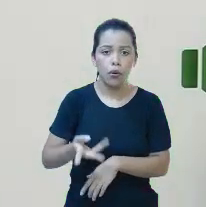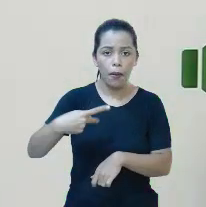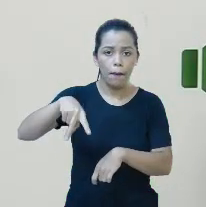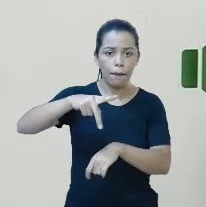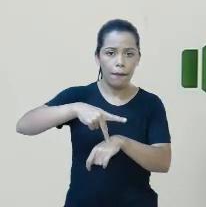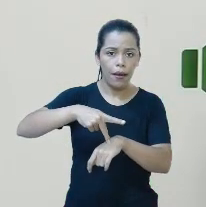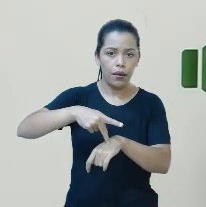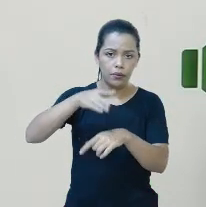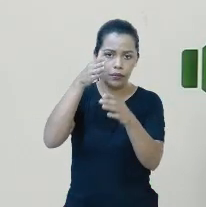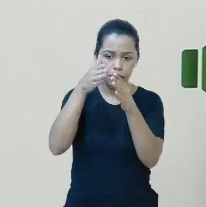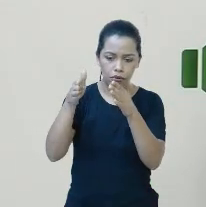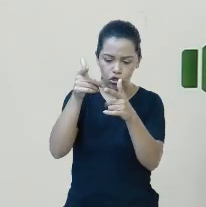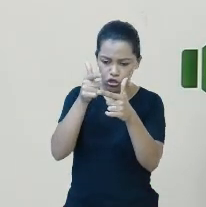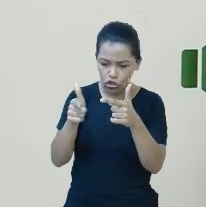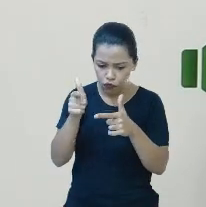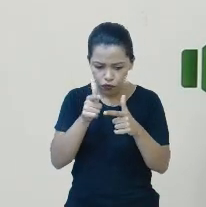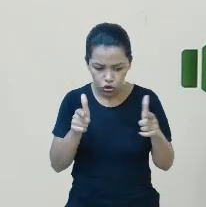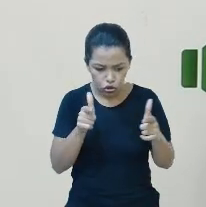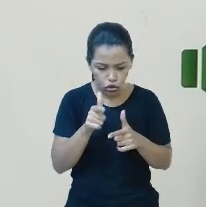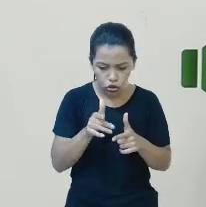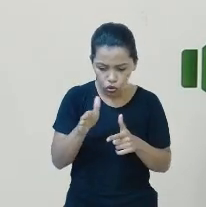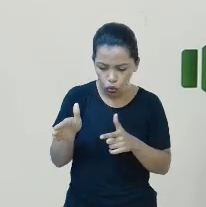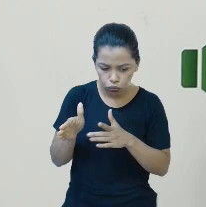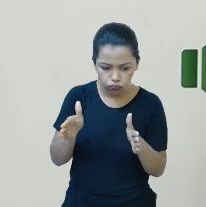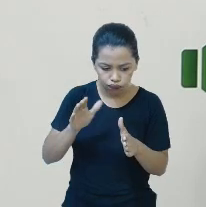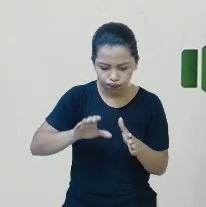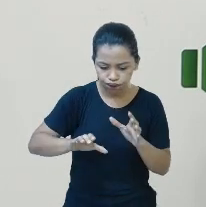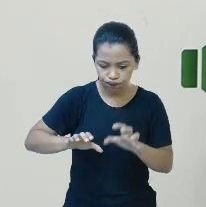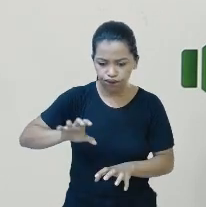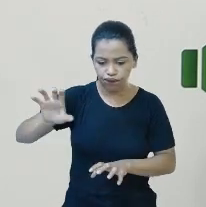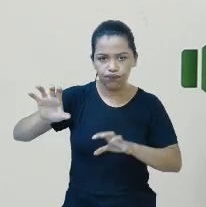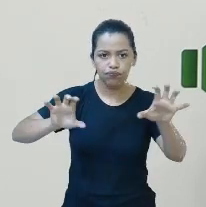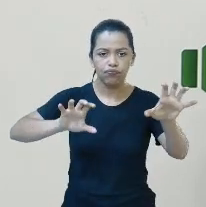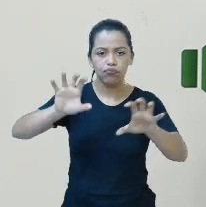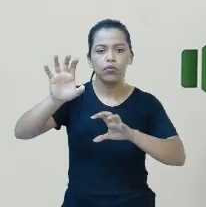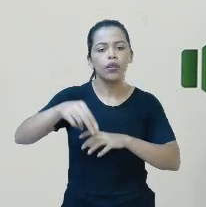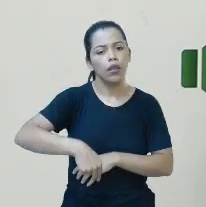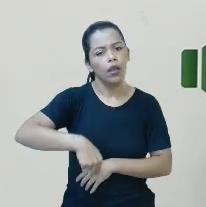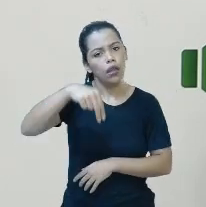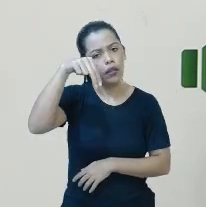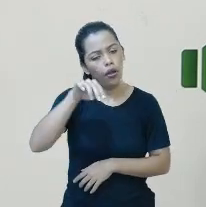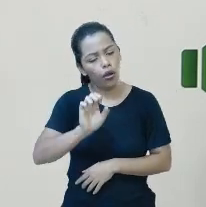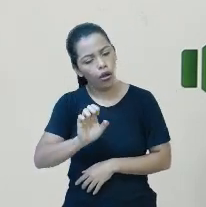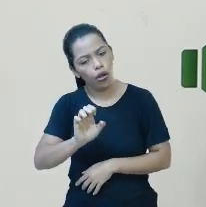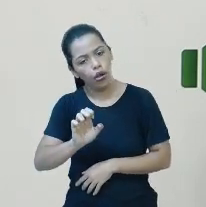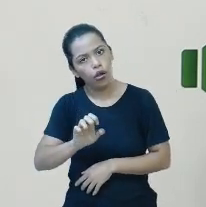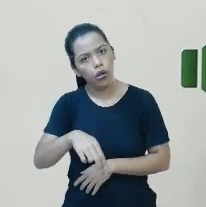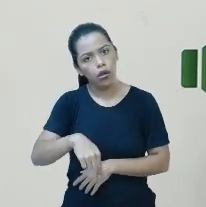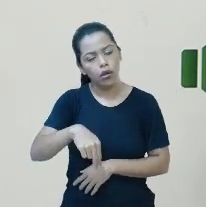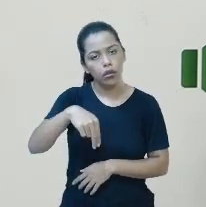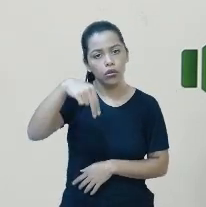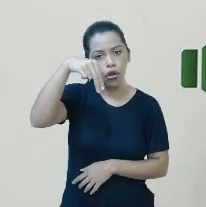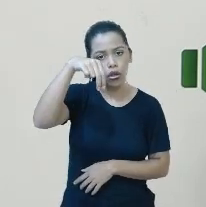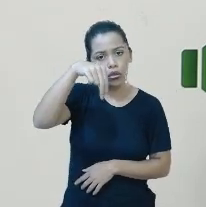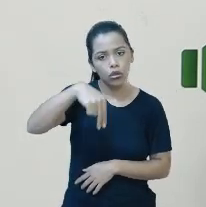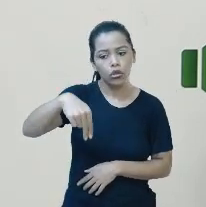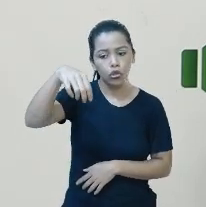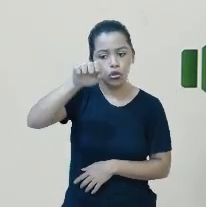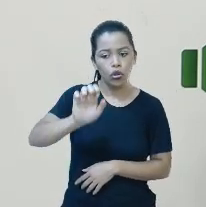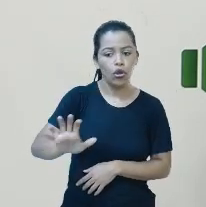em regiões menores, que vão ser justamente a que a gente tem hoje: Norte, Nordeste, Centro-Oeste, Sul